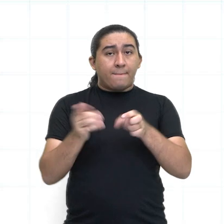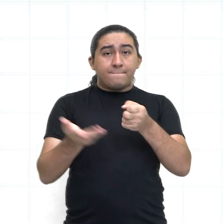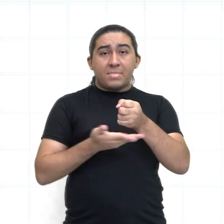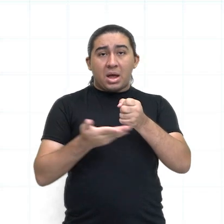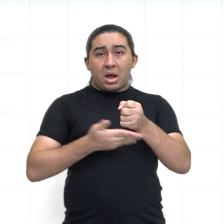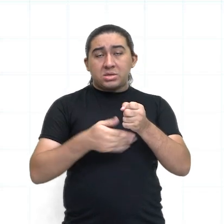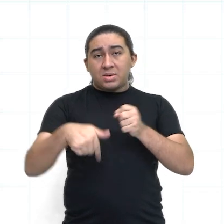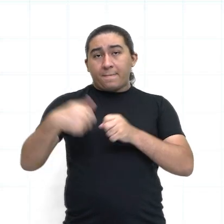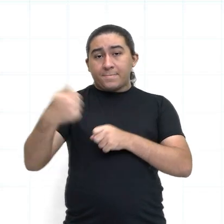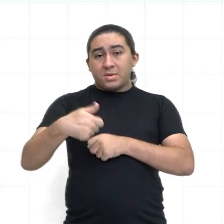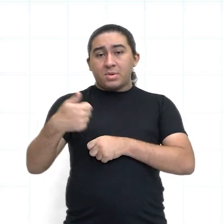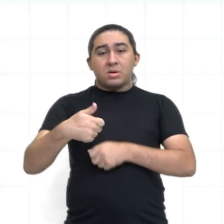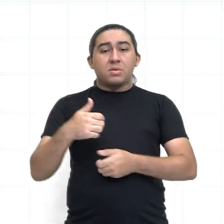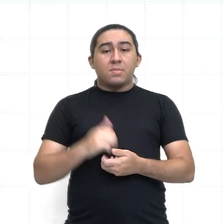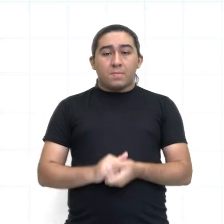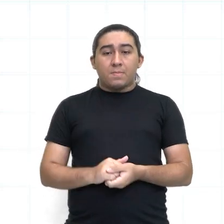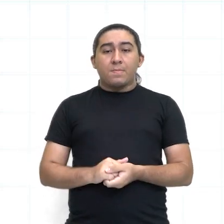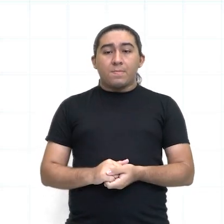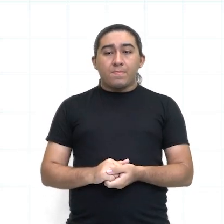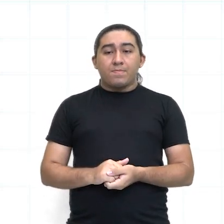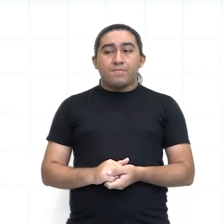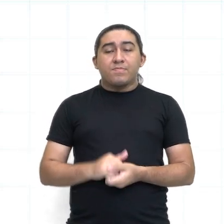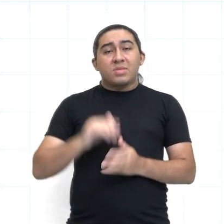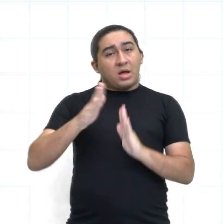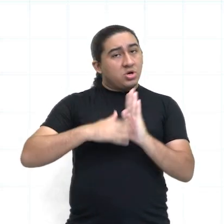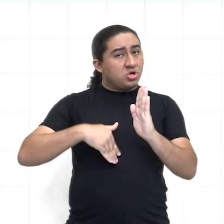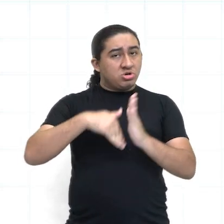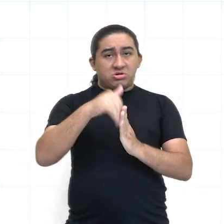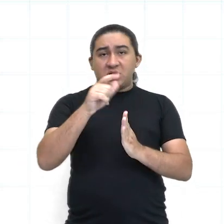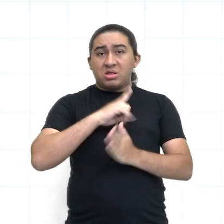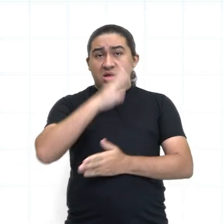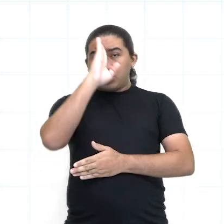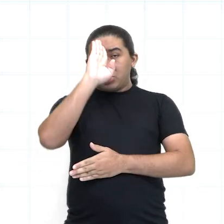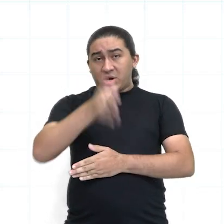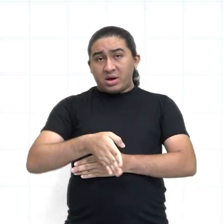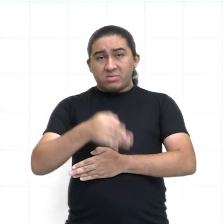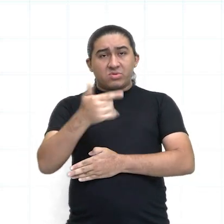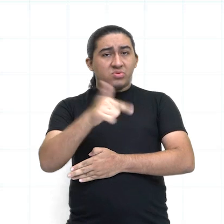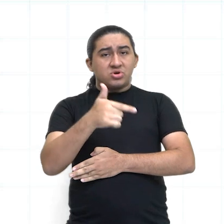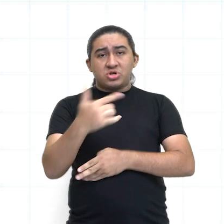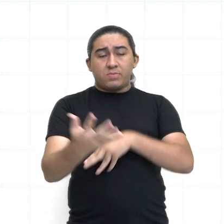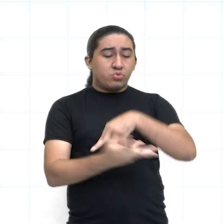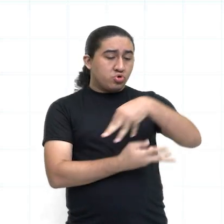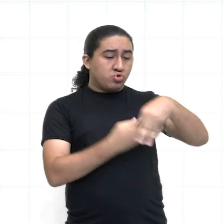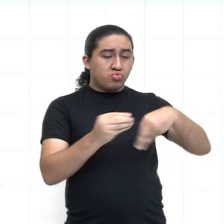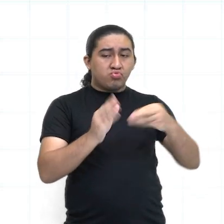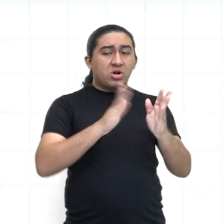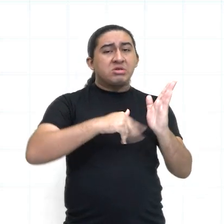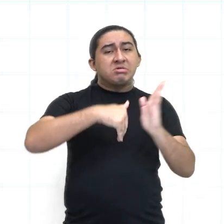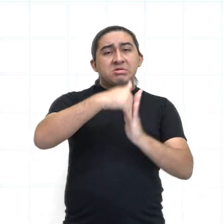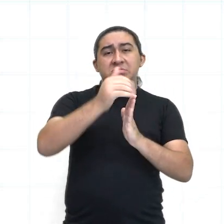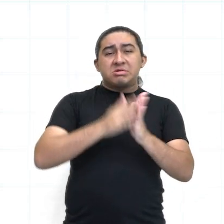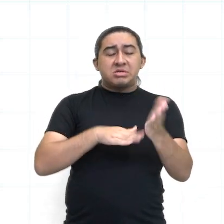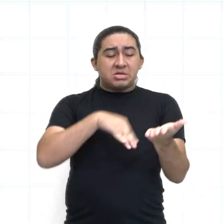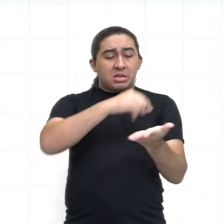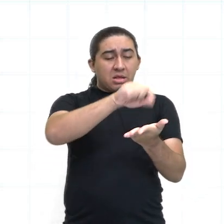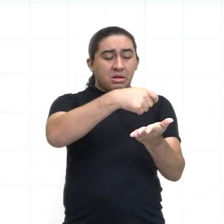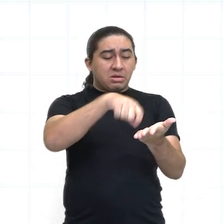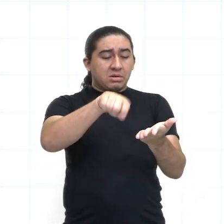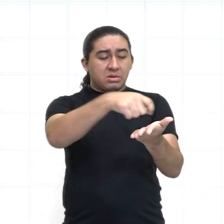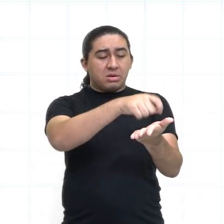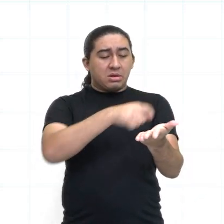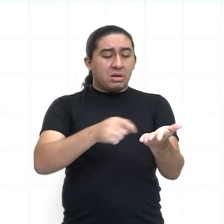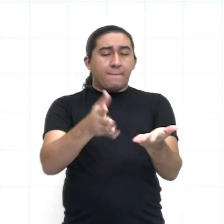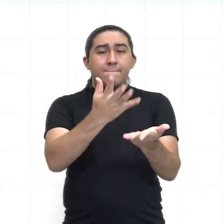tintas e colocavam diretamente na tela. Eles não misturavam na paleta, como faziam